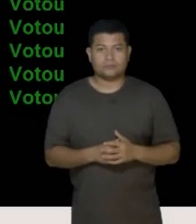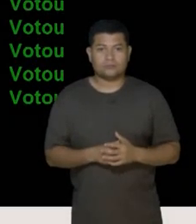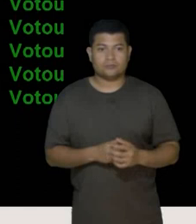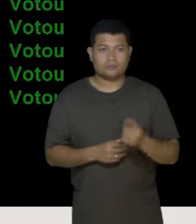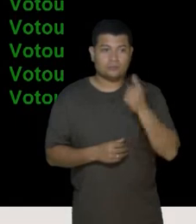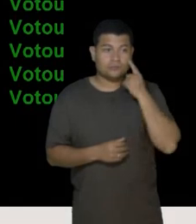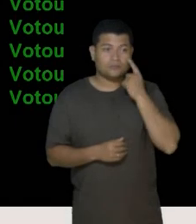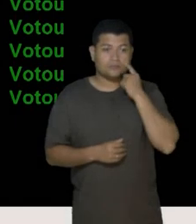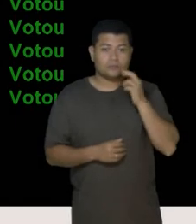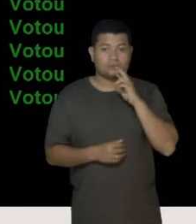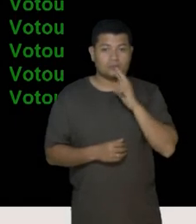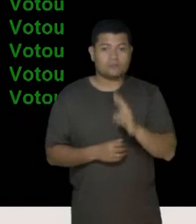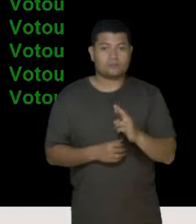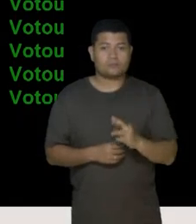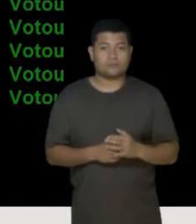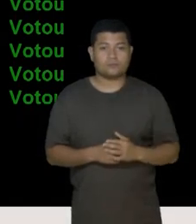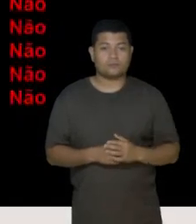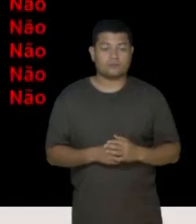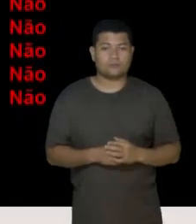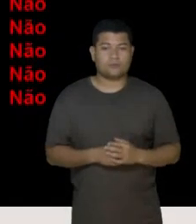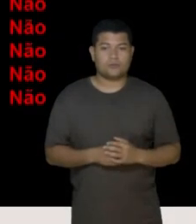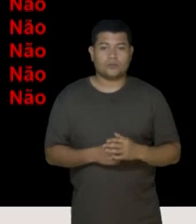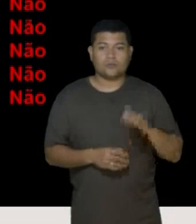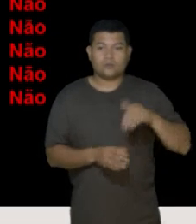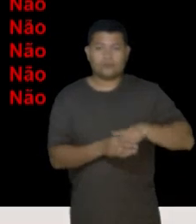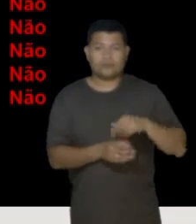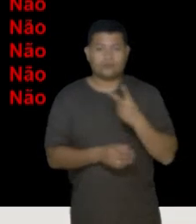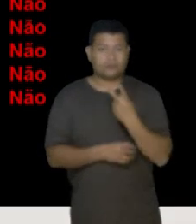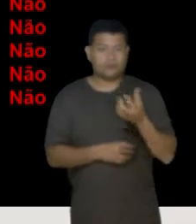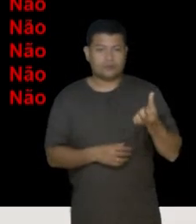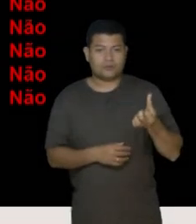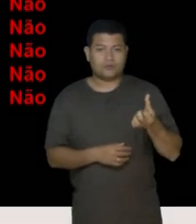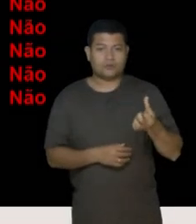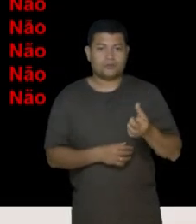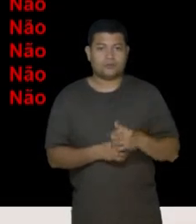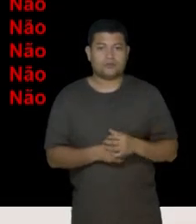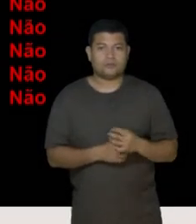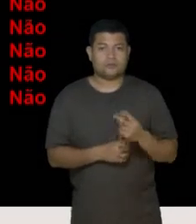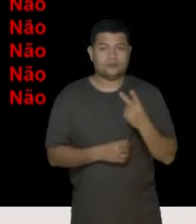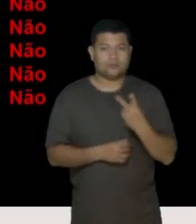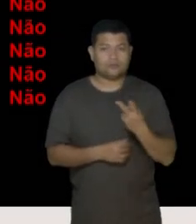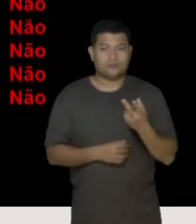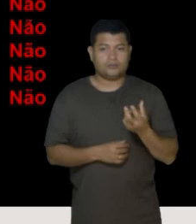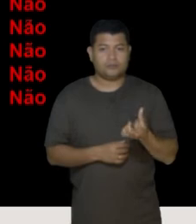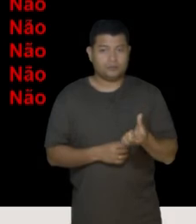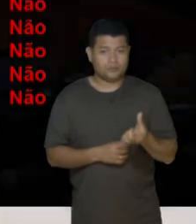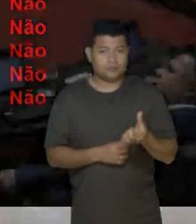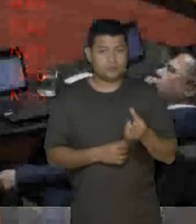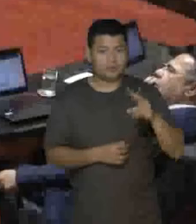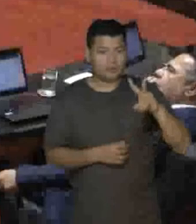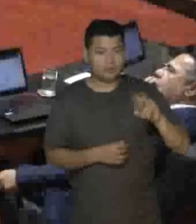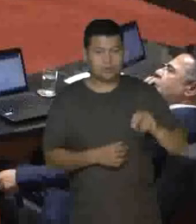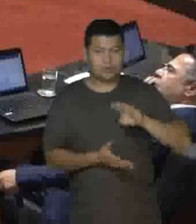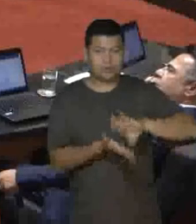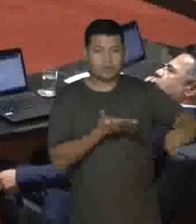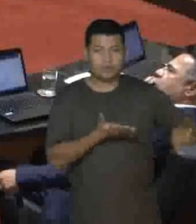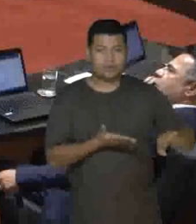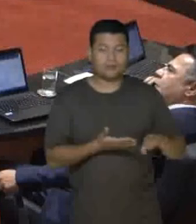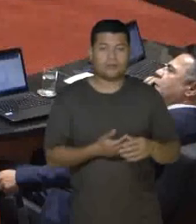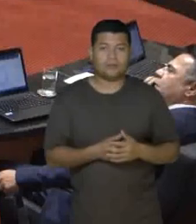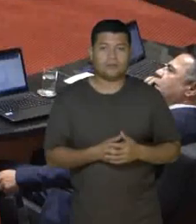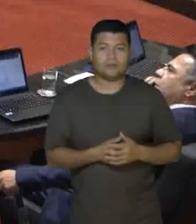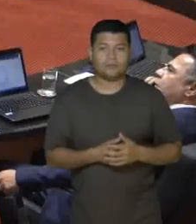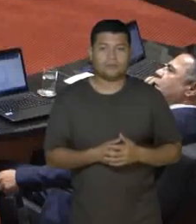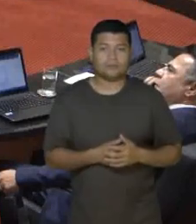colher o resultado. Votaram 26 senhores deputados, 26 votos não. Está rejeitado o